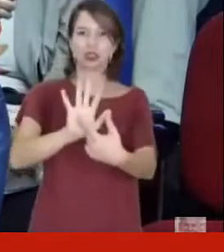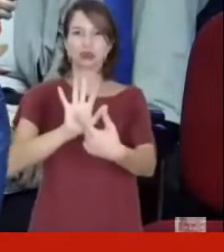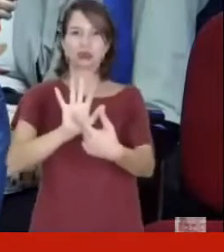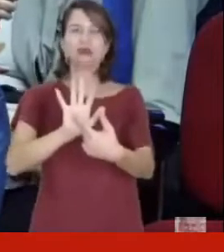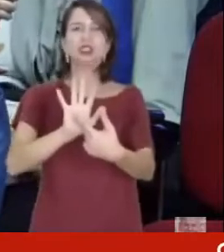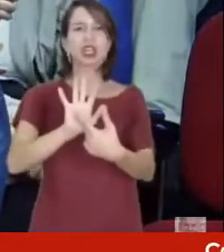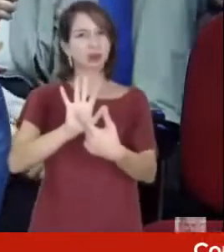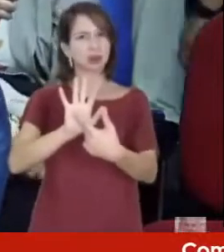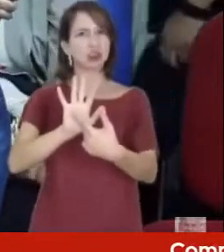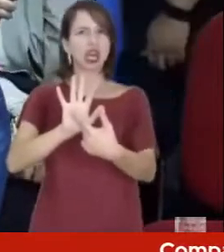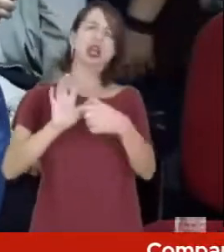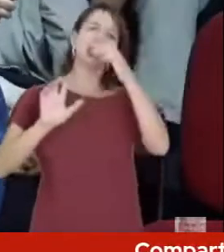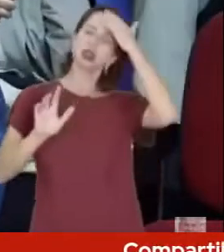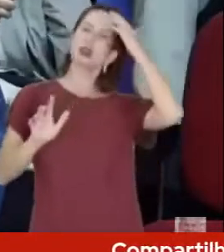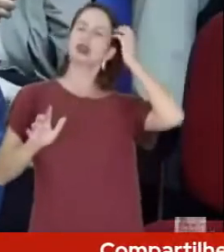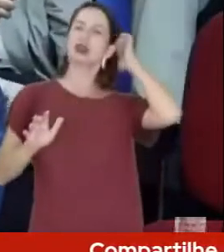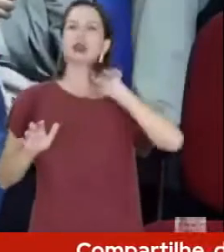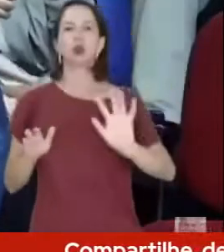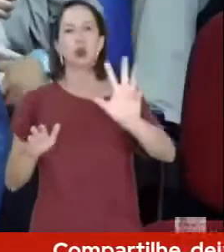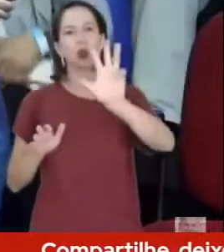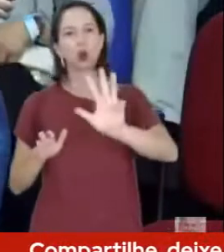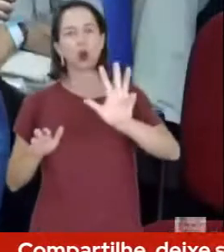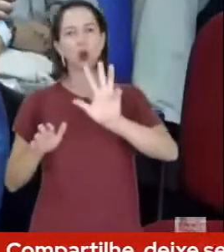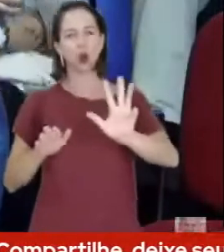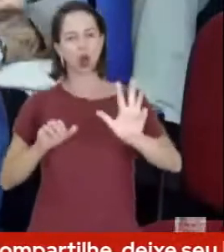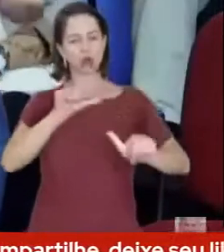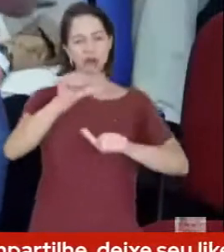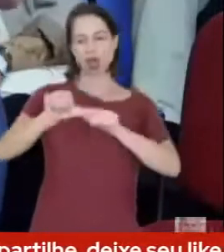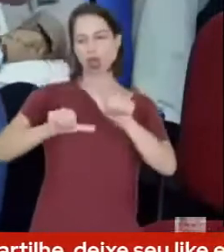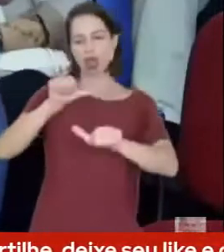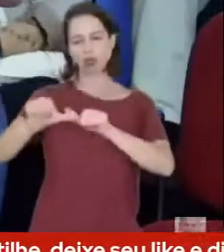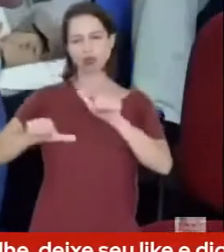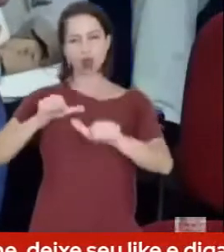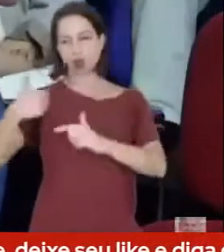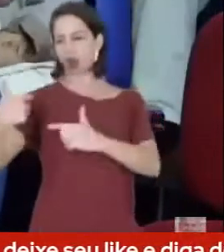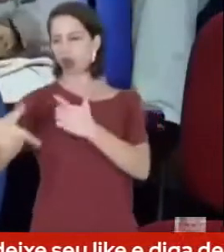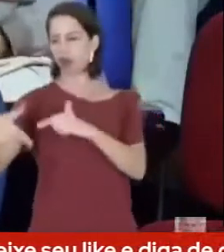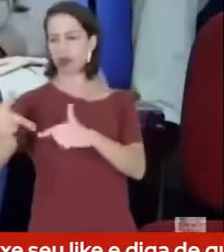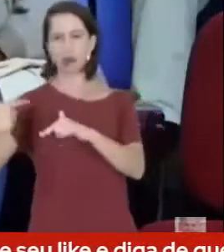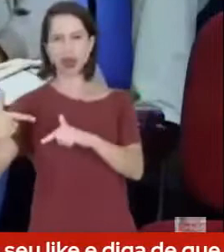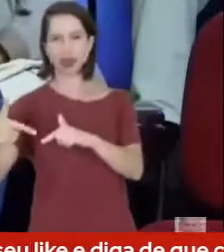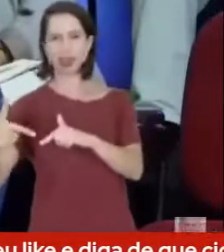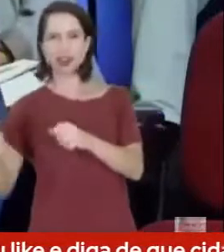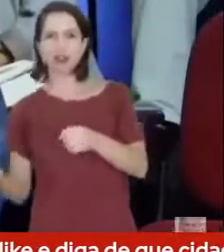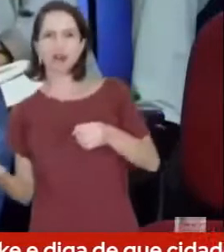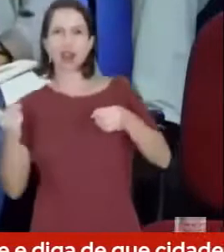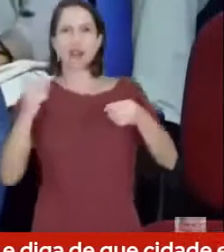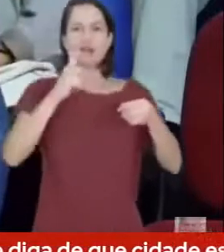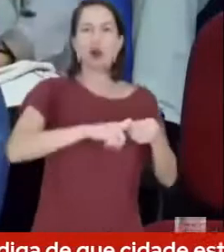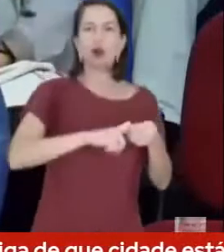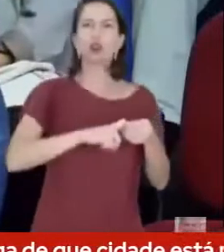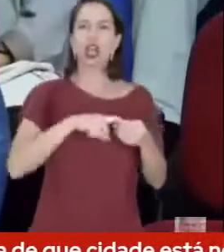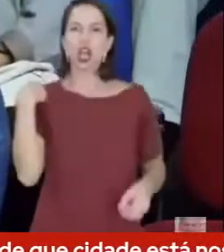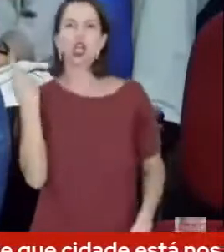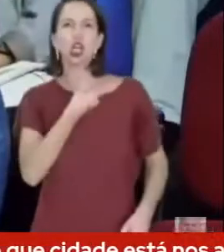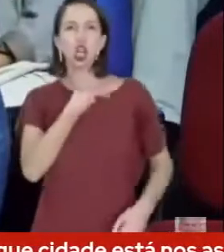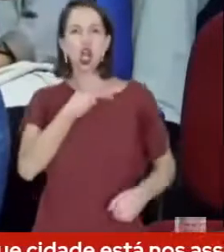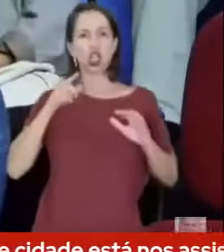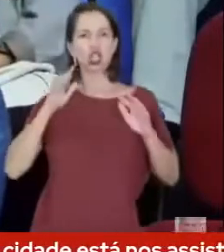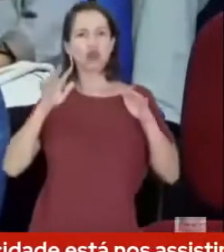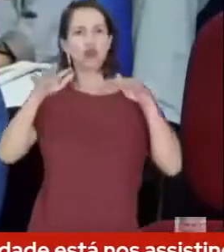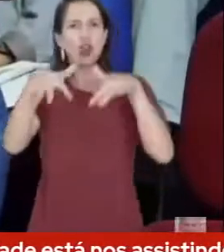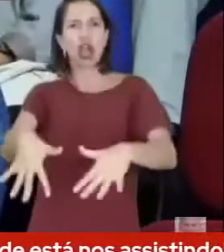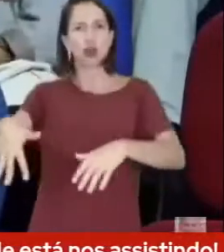trabalhadora, temos o dever moral de ir para as ruas, botar o pé na porta e dizer que essa reforma